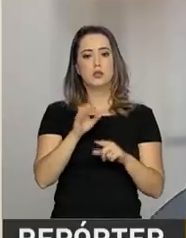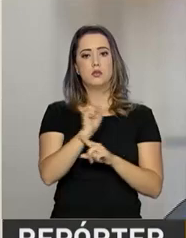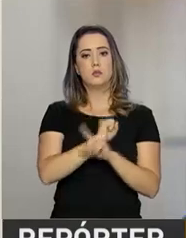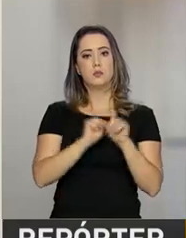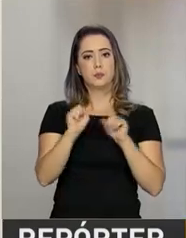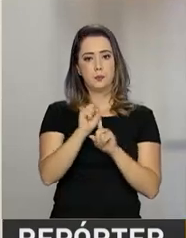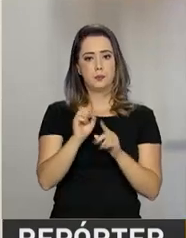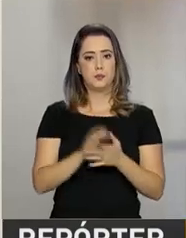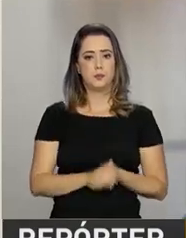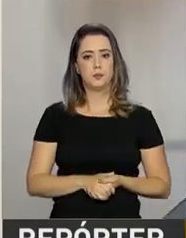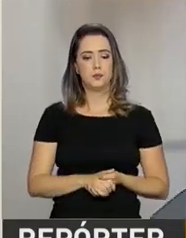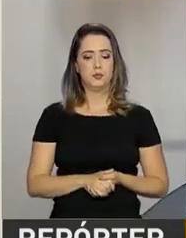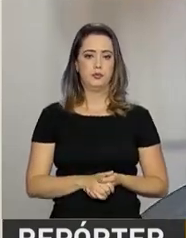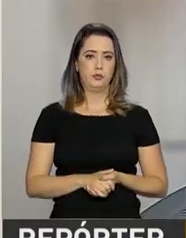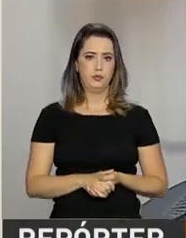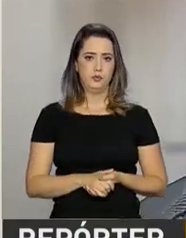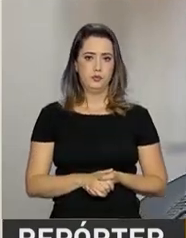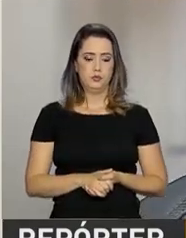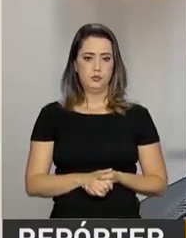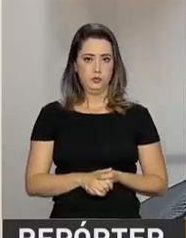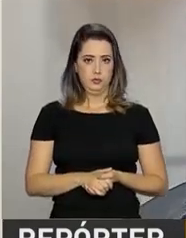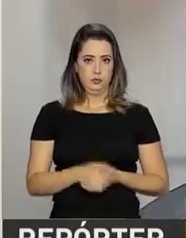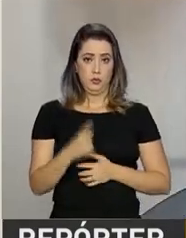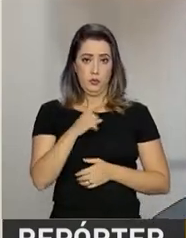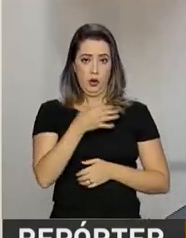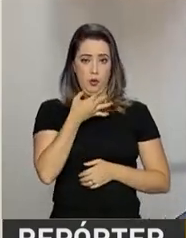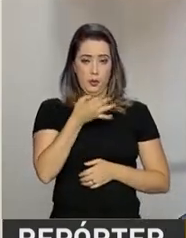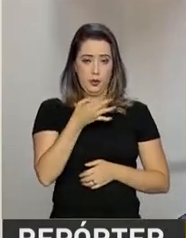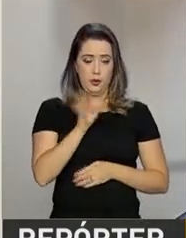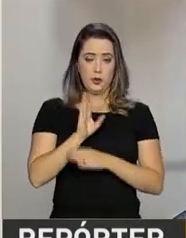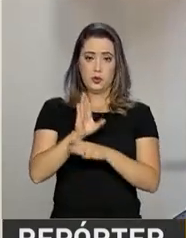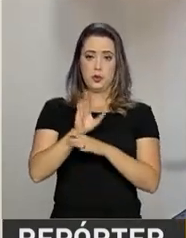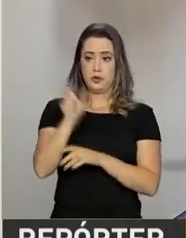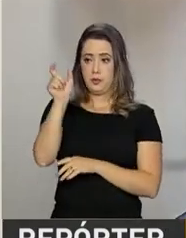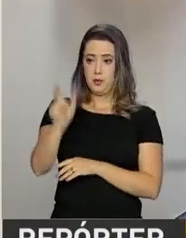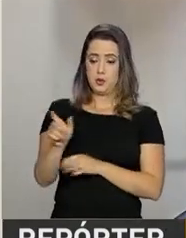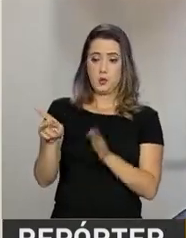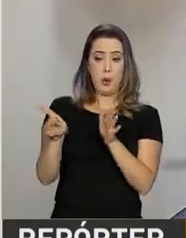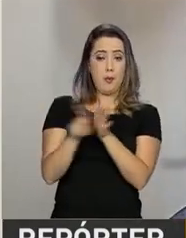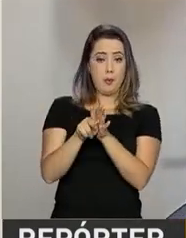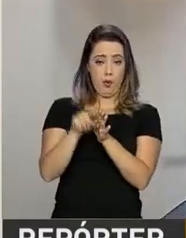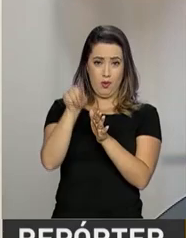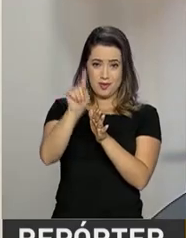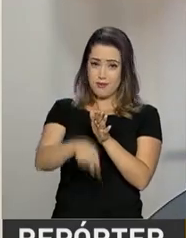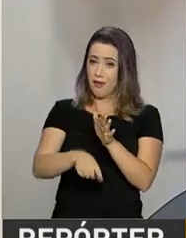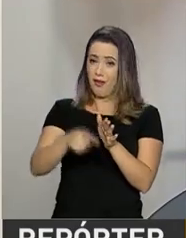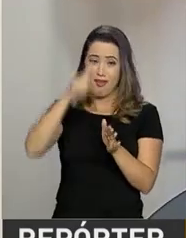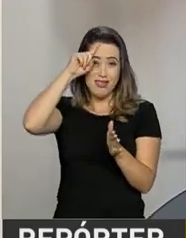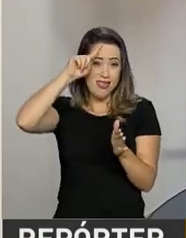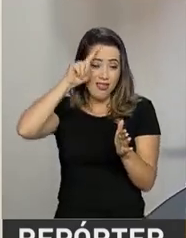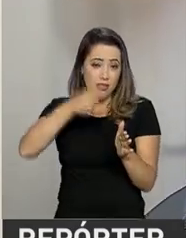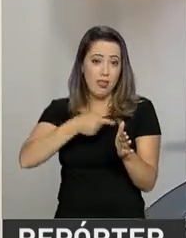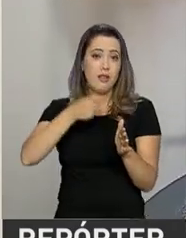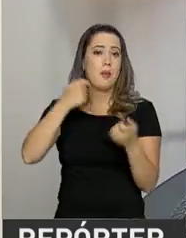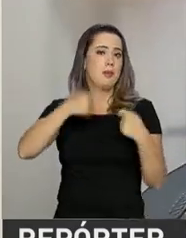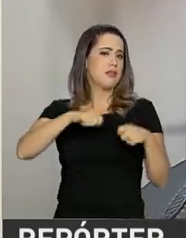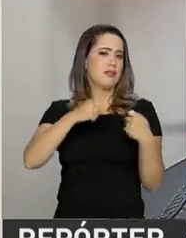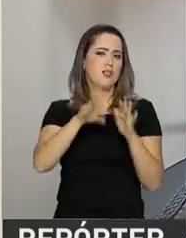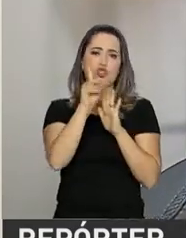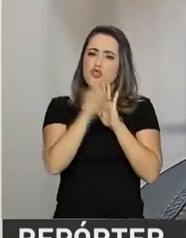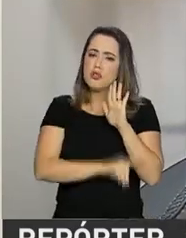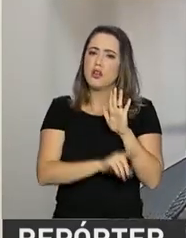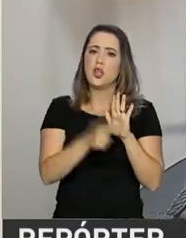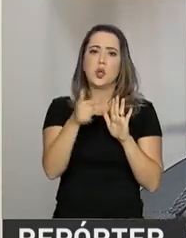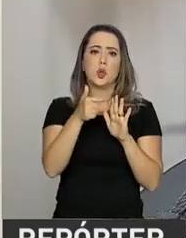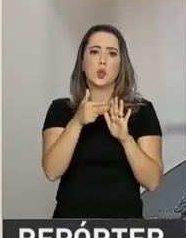próximo acho que o primeiro é uma obrigação ser humano tem que ajudar o outro não tem nenhum é não há mérito em